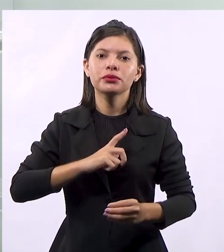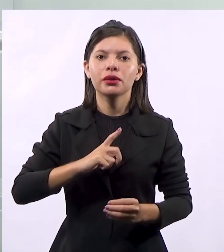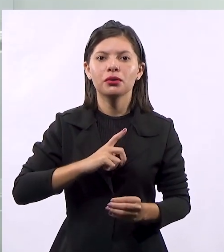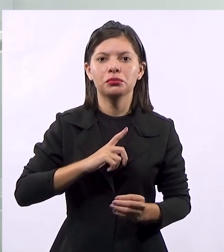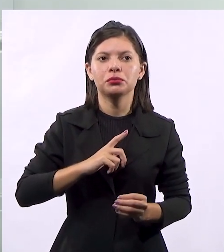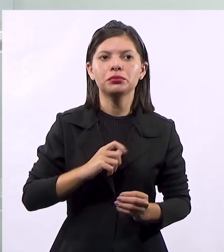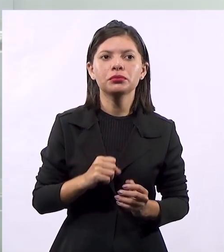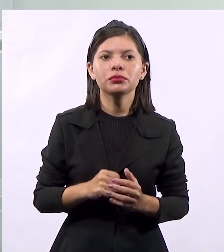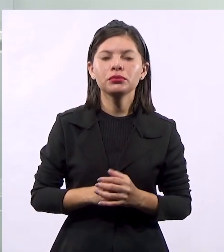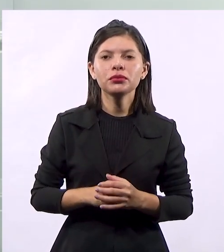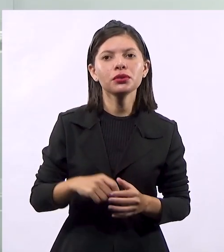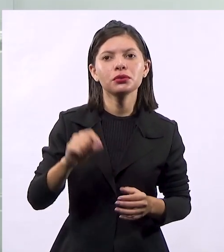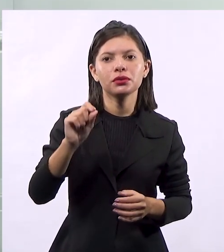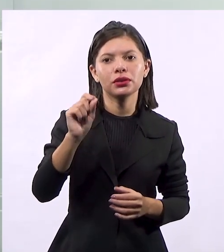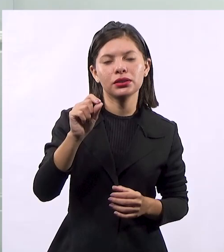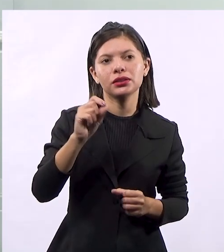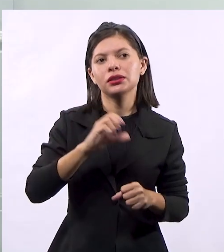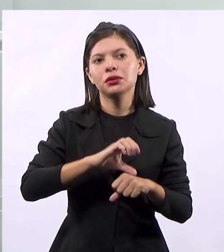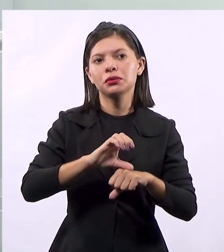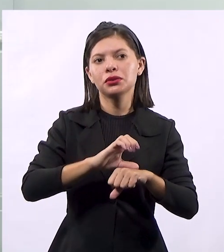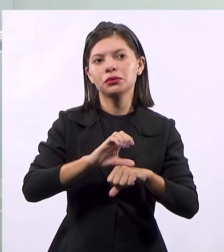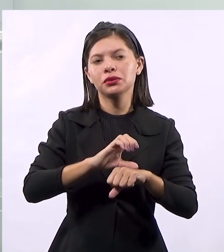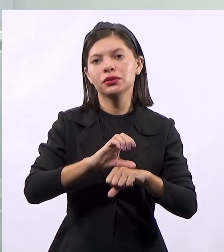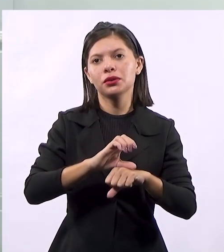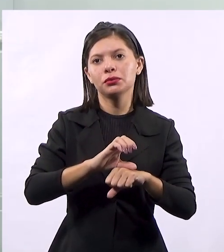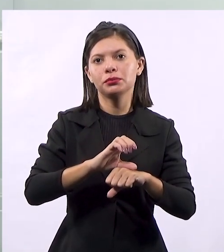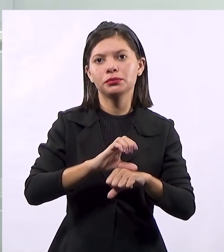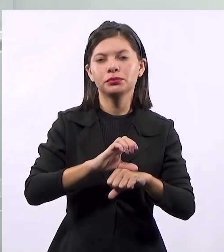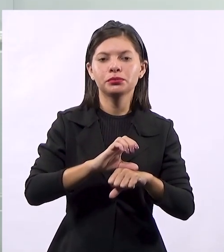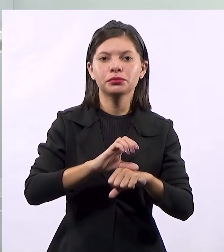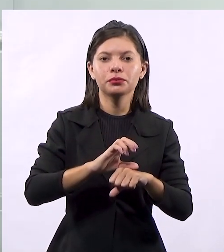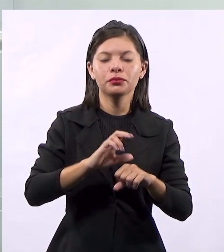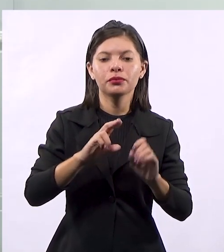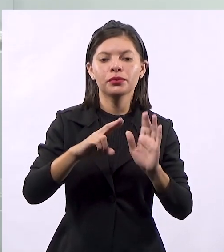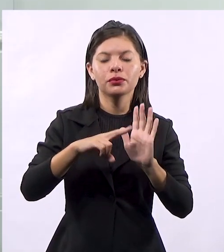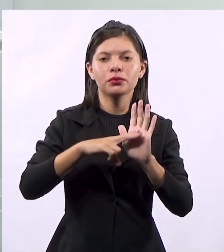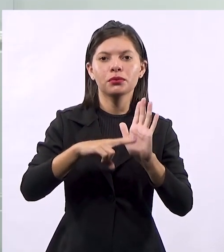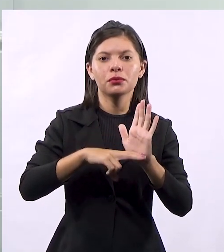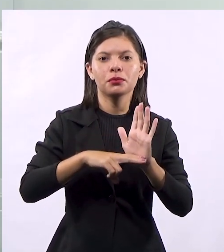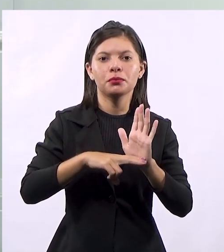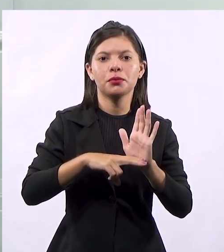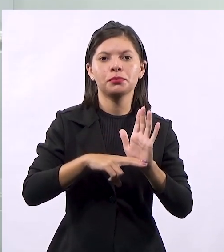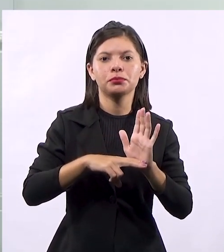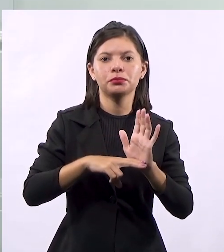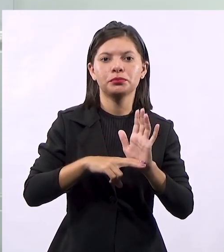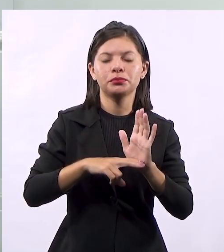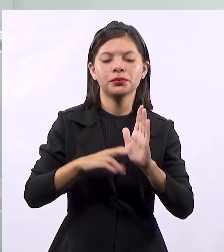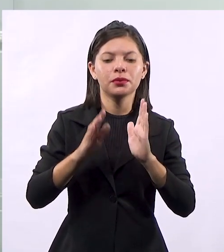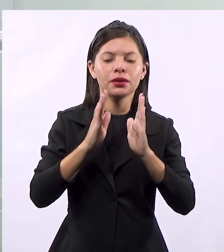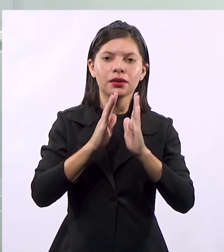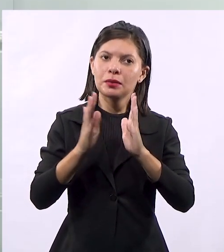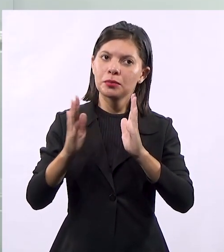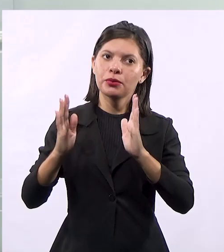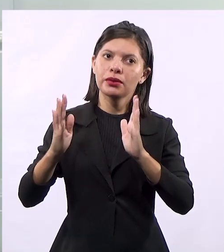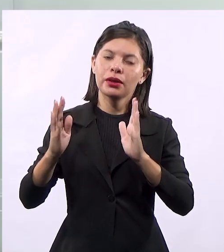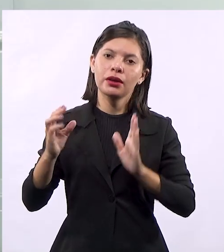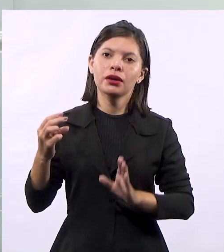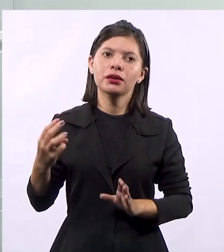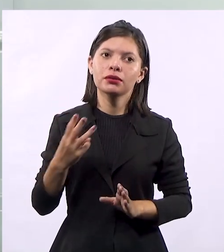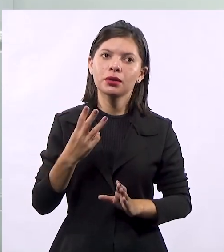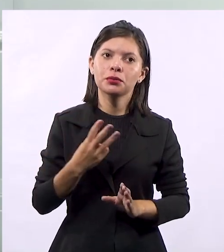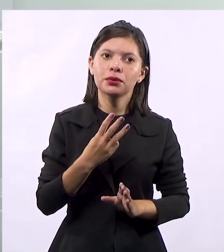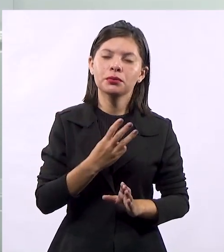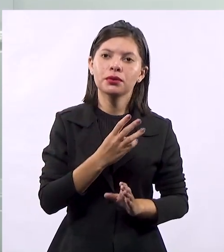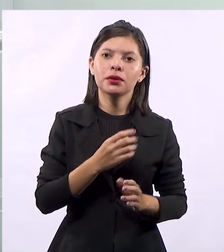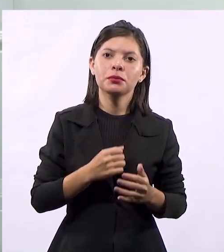à garantia dos direitos humanos. E um dos direitos humanos, previsto pela Declaração Universal dos Direitos Humanos da ONU, é o direito